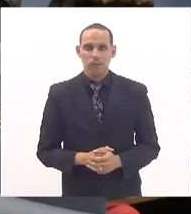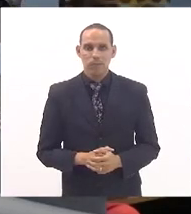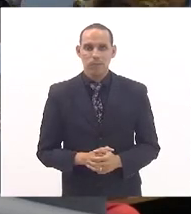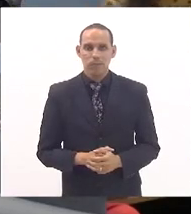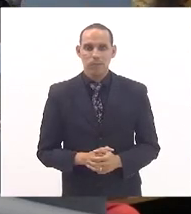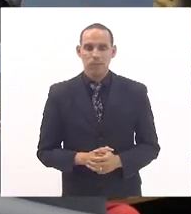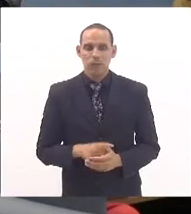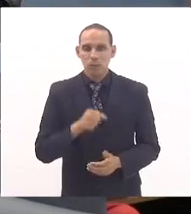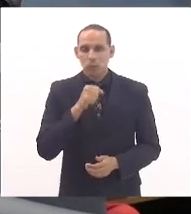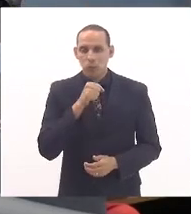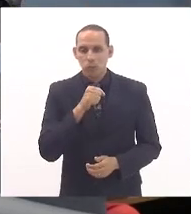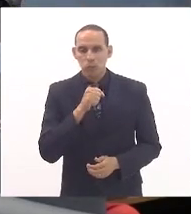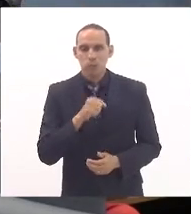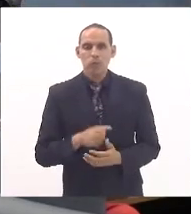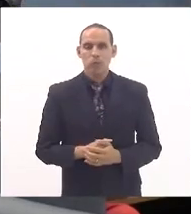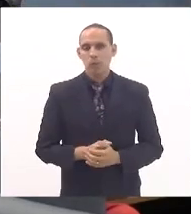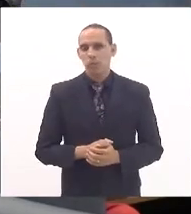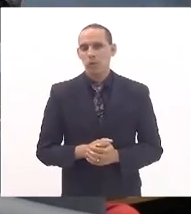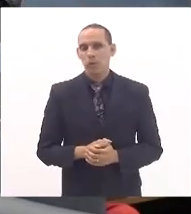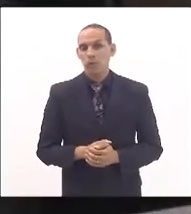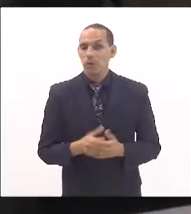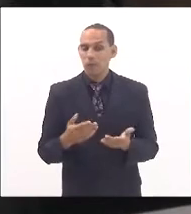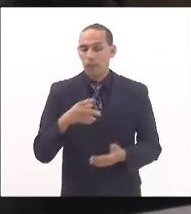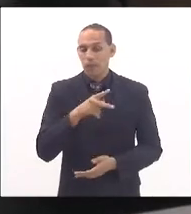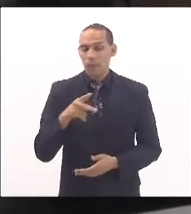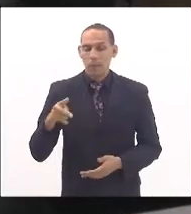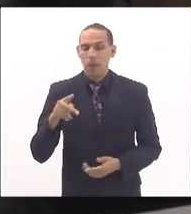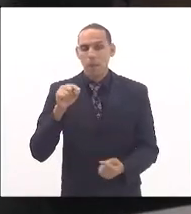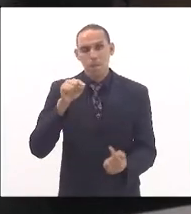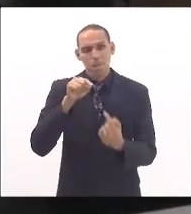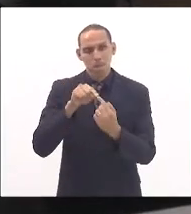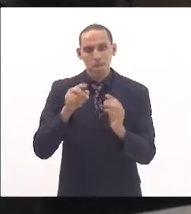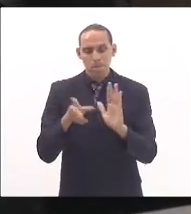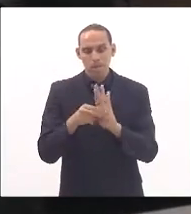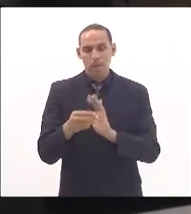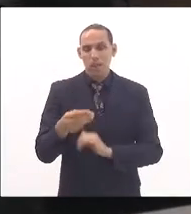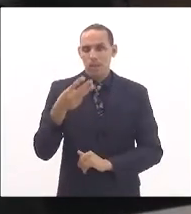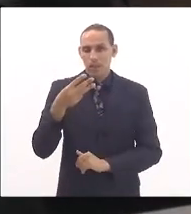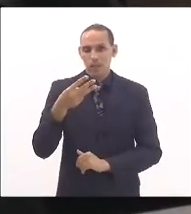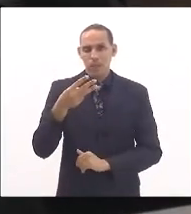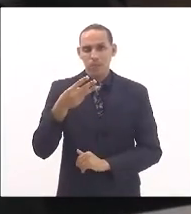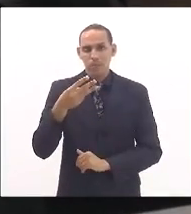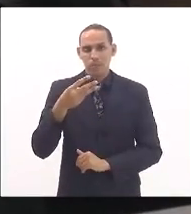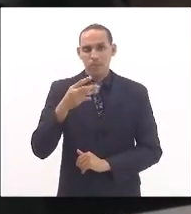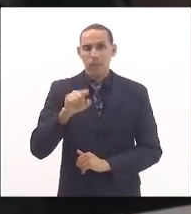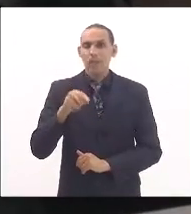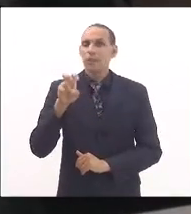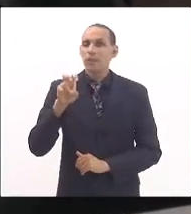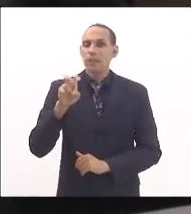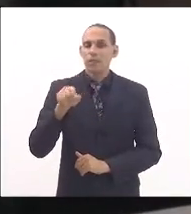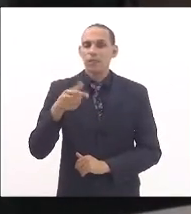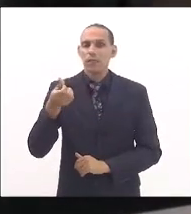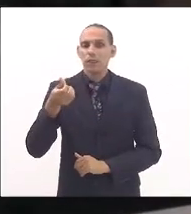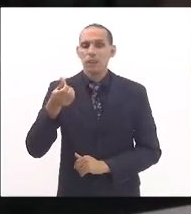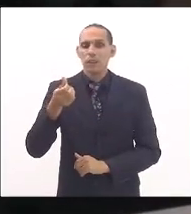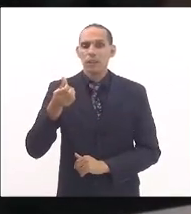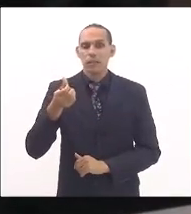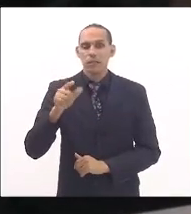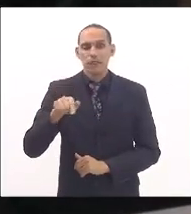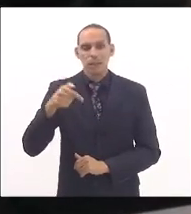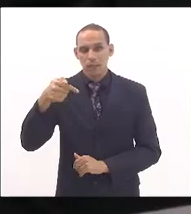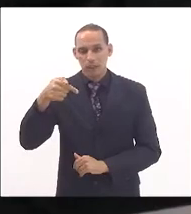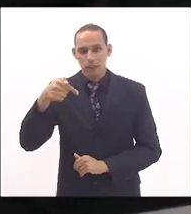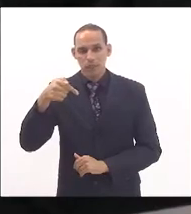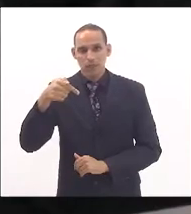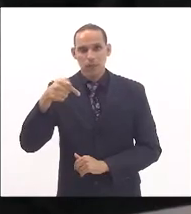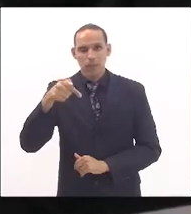Alô, alô. Senhor presidente, o parecer é favorável às emendas 3, 5, 6,